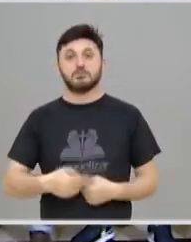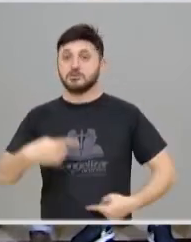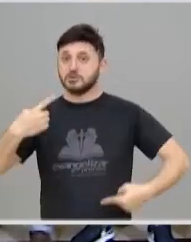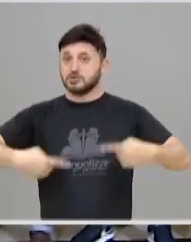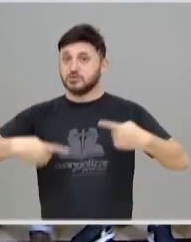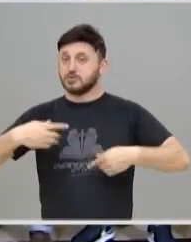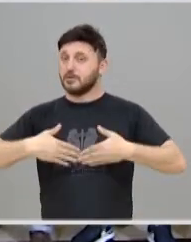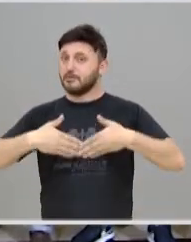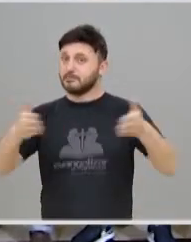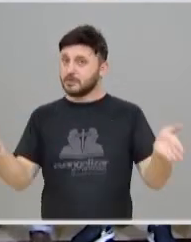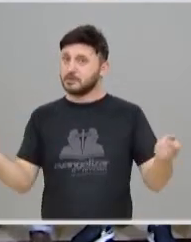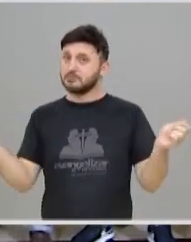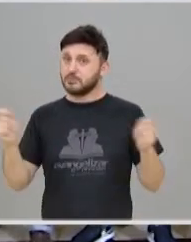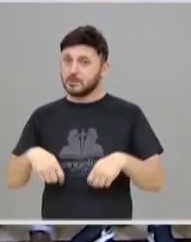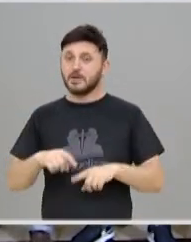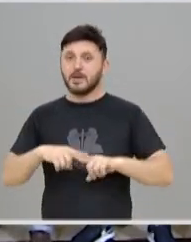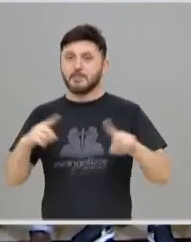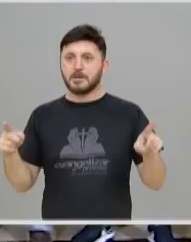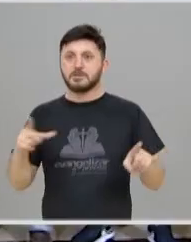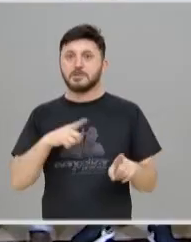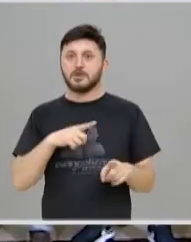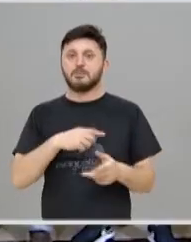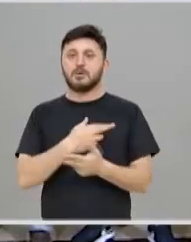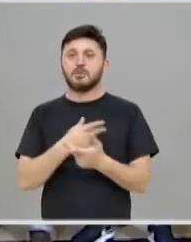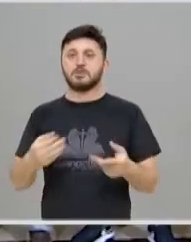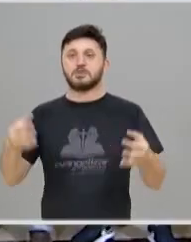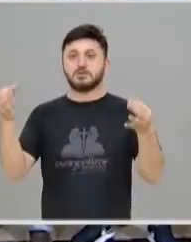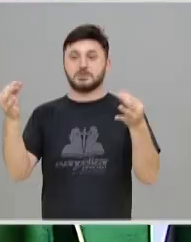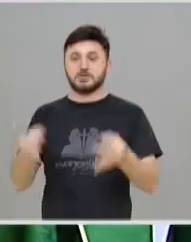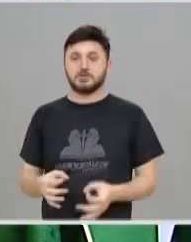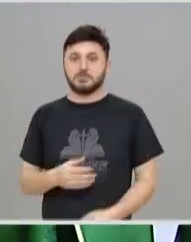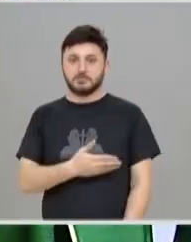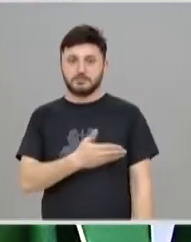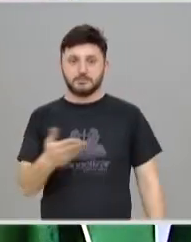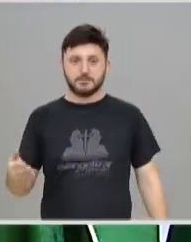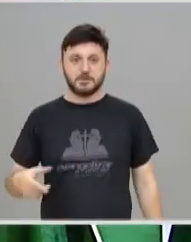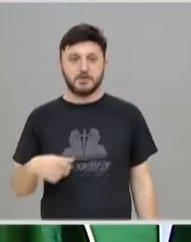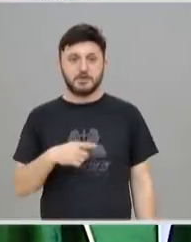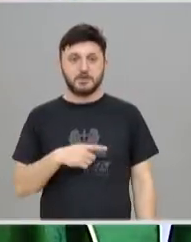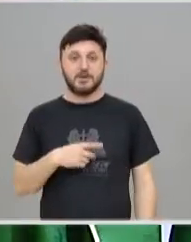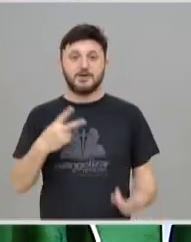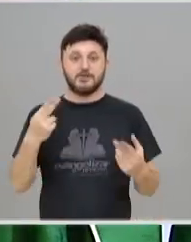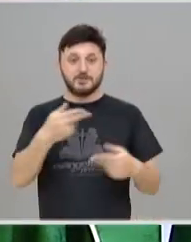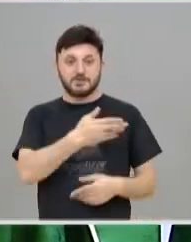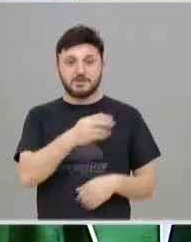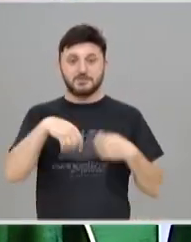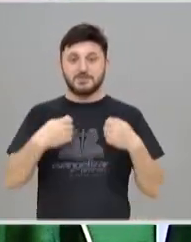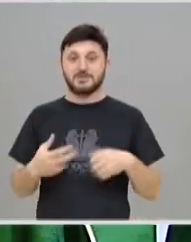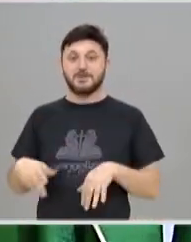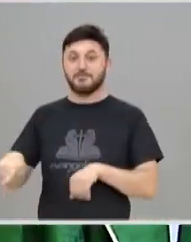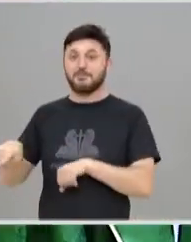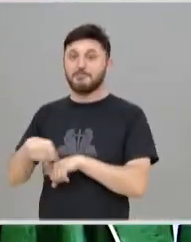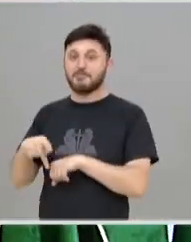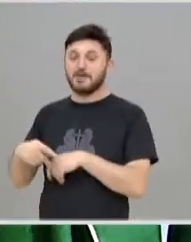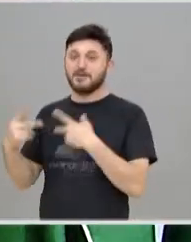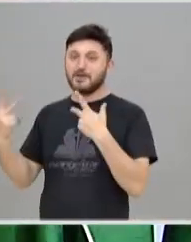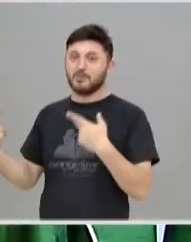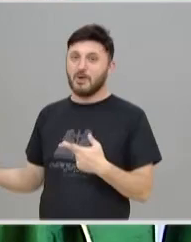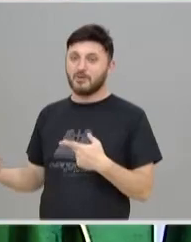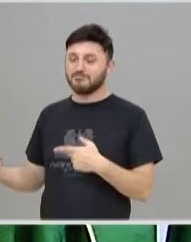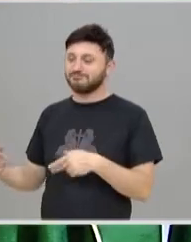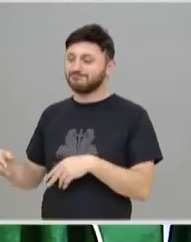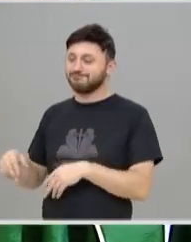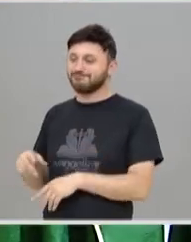aberta, mas algo eu tenho certeza: de ser Pedro, de dar o primeiro